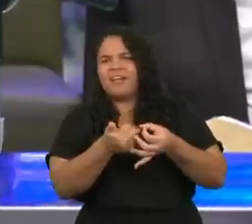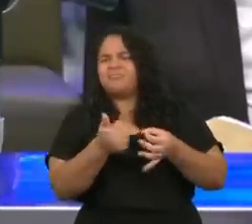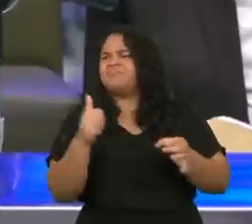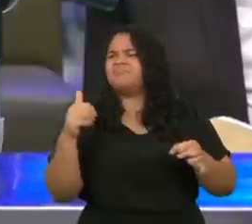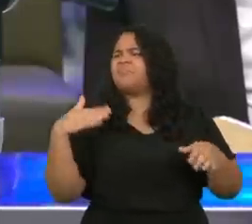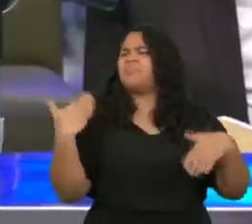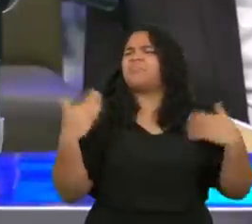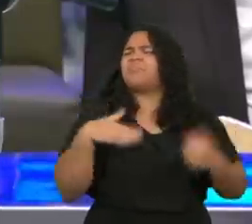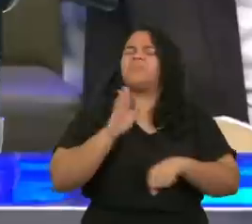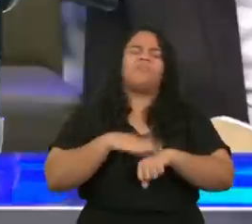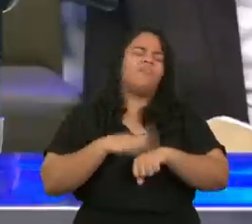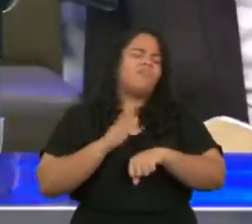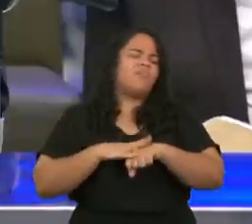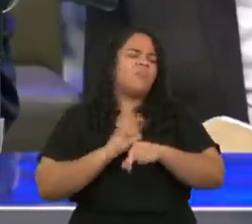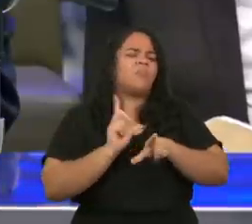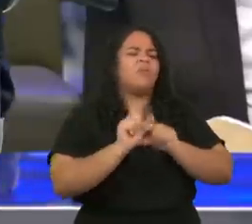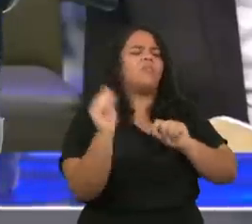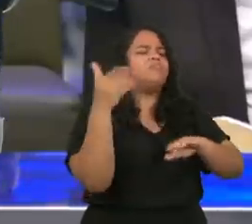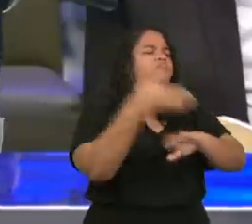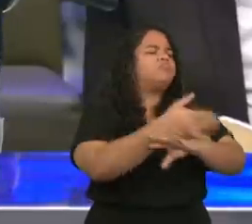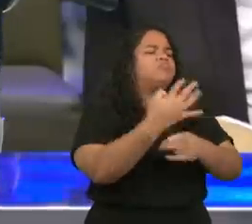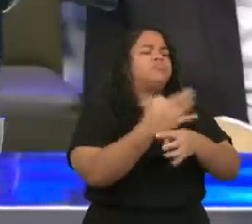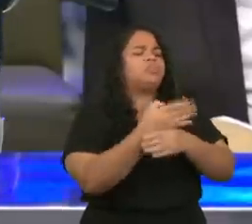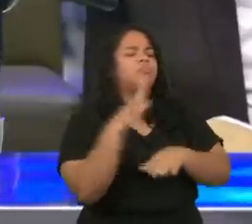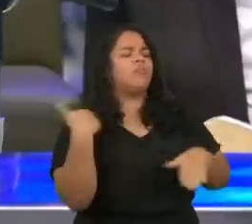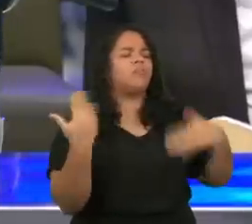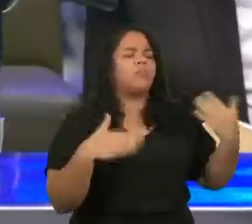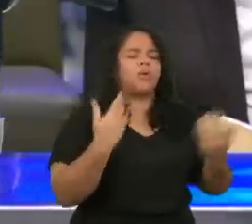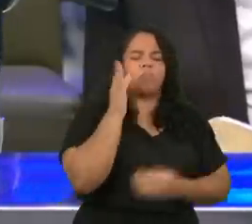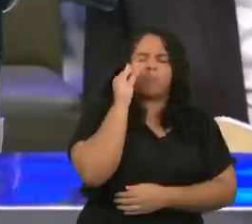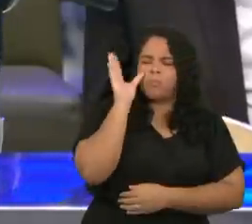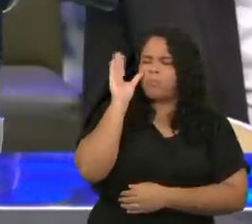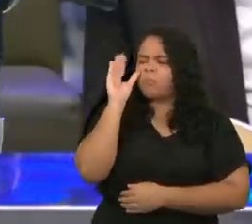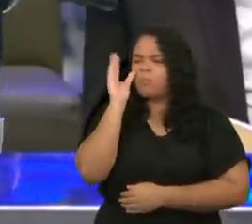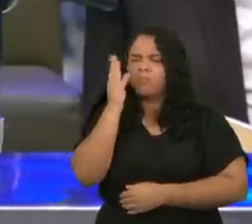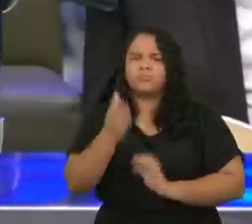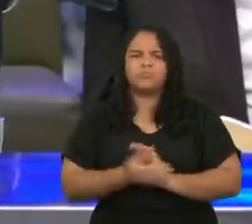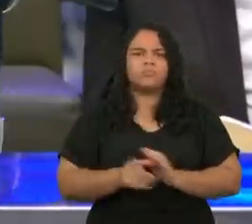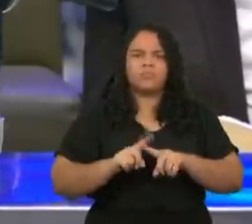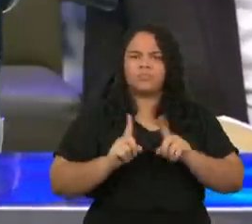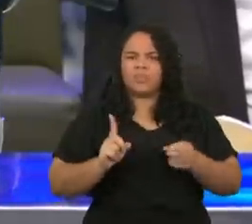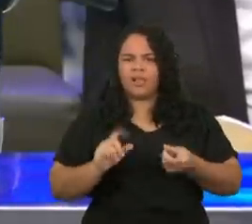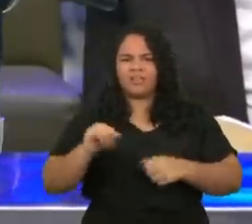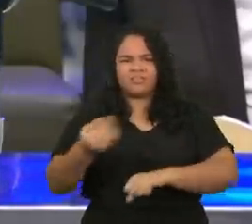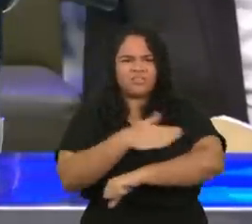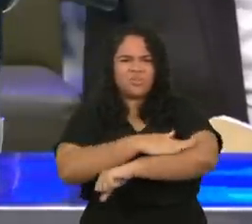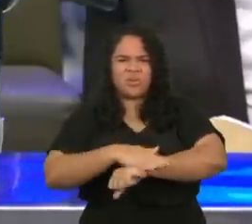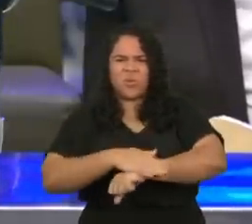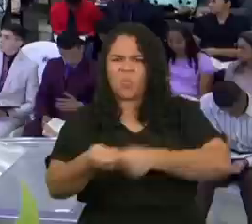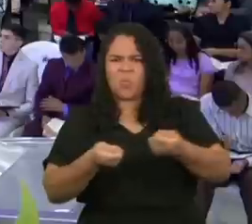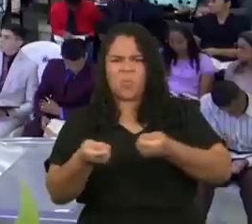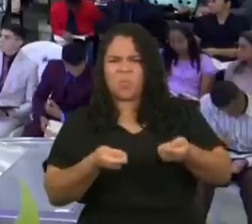Jacó e a mãe de Dinar não teve o cuidado não é Léia